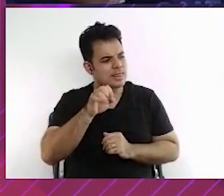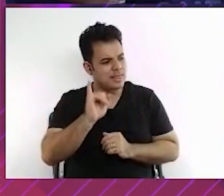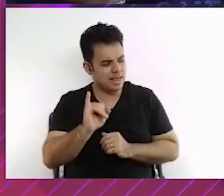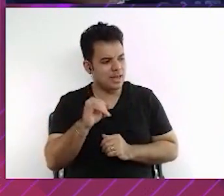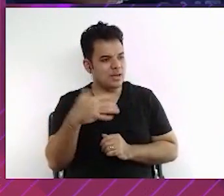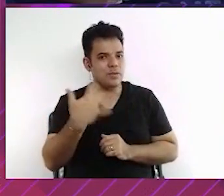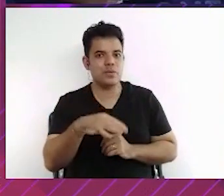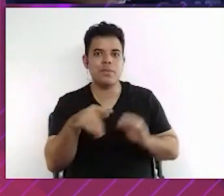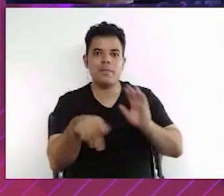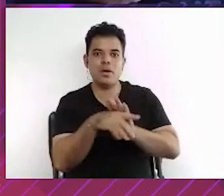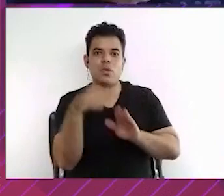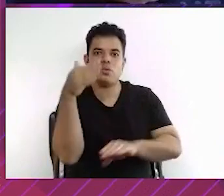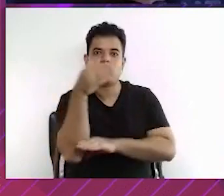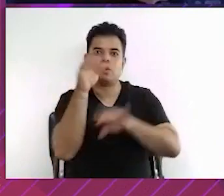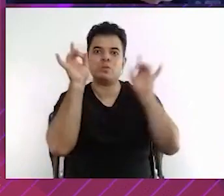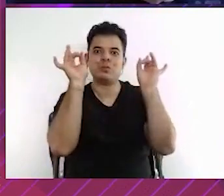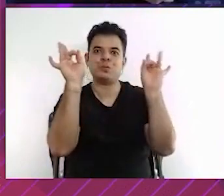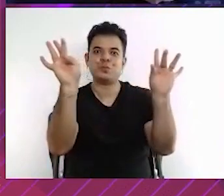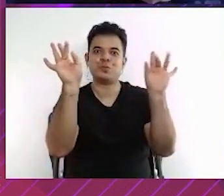de luxo, você tá lá.